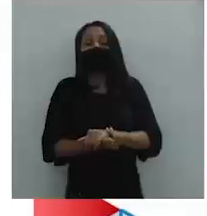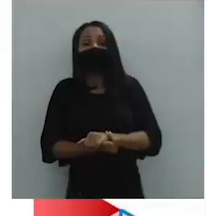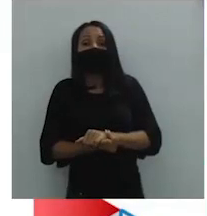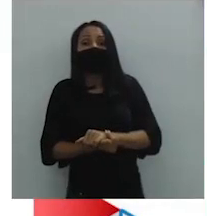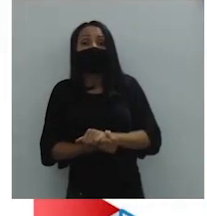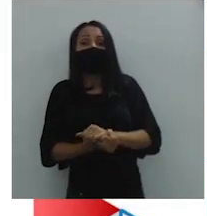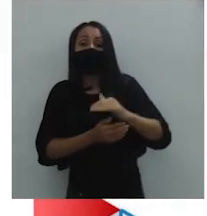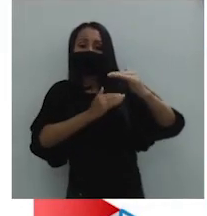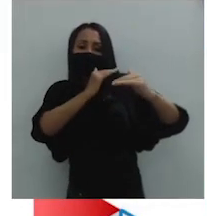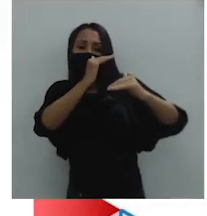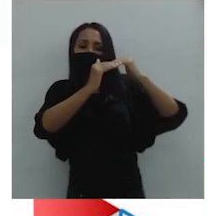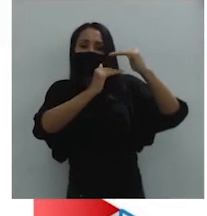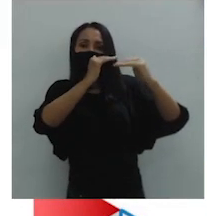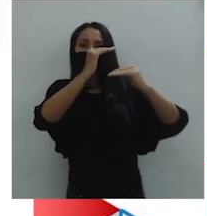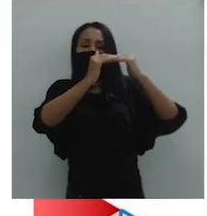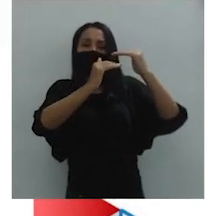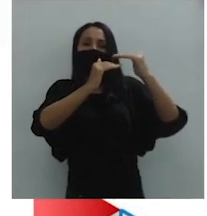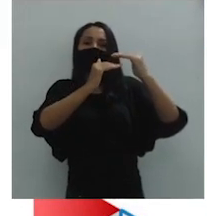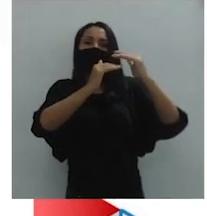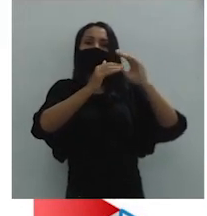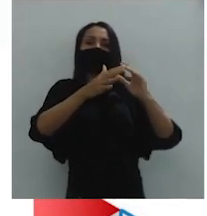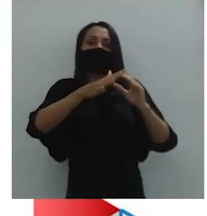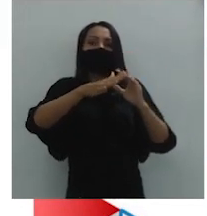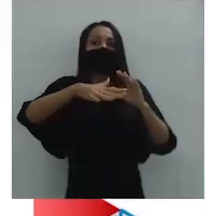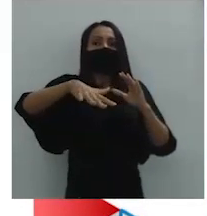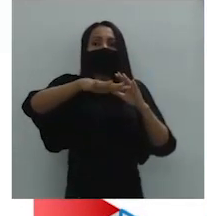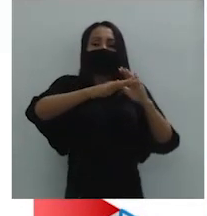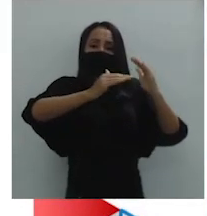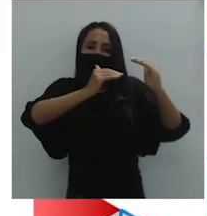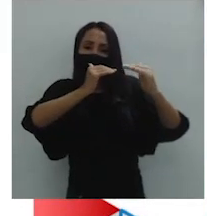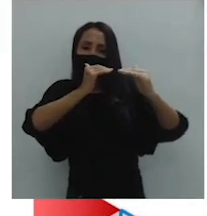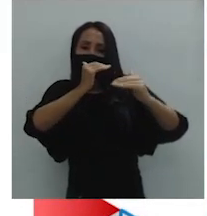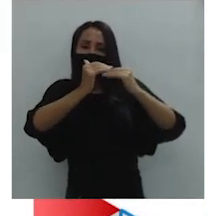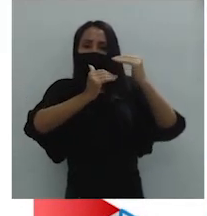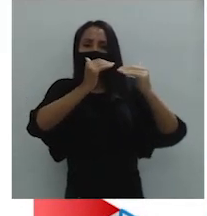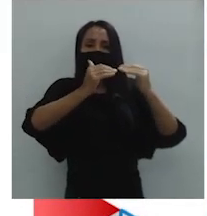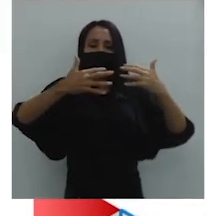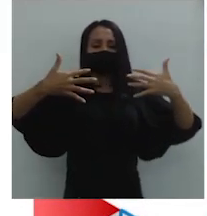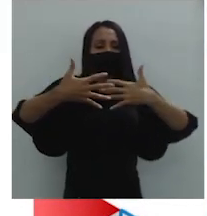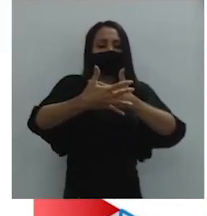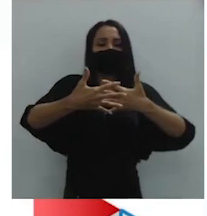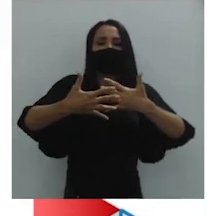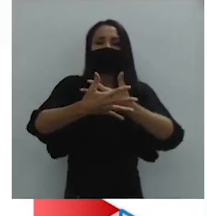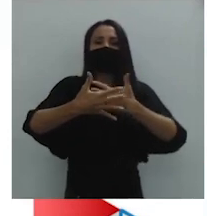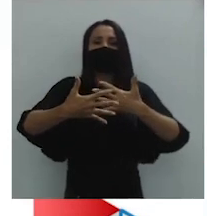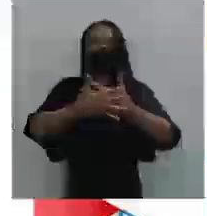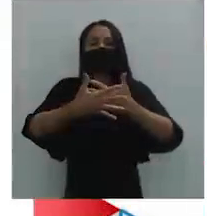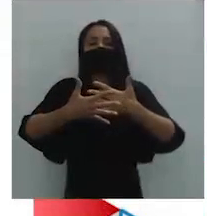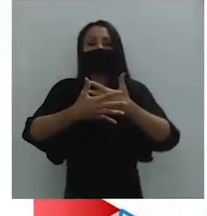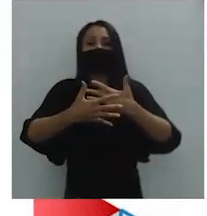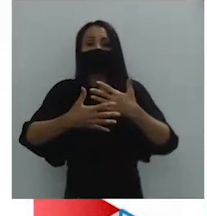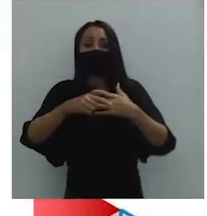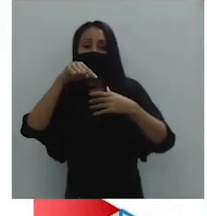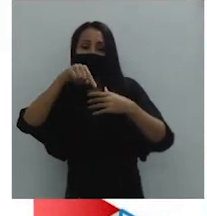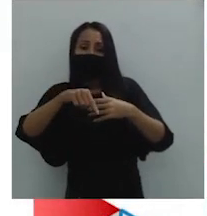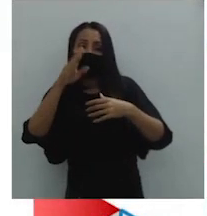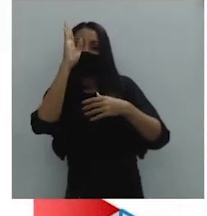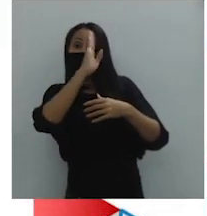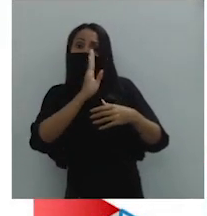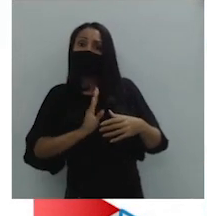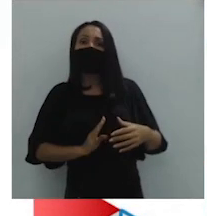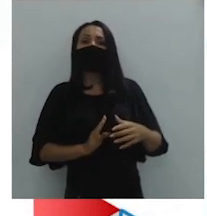e crescimento desordenado, vamos dizer assim, no processo da urbanização ocorrido no Brasil.